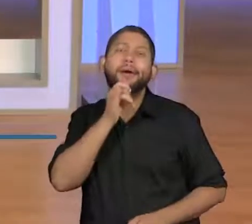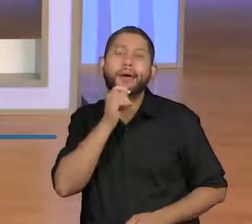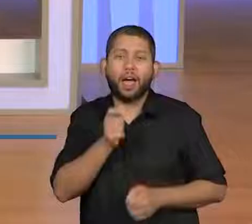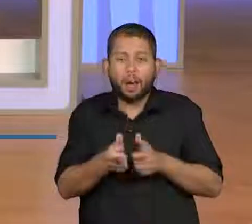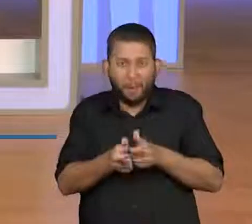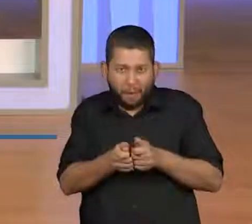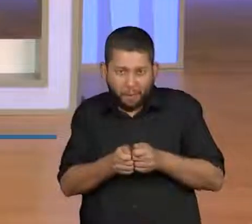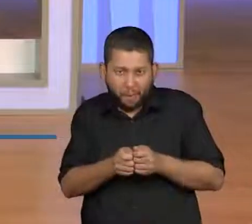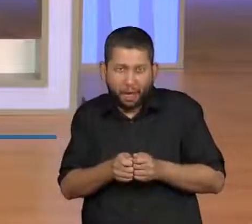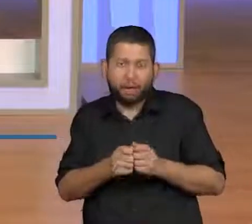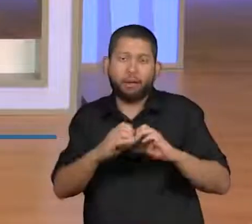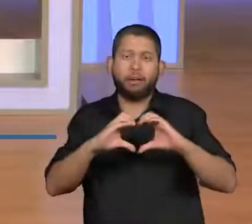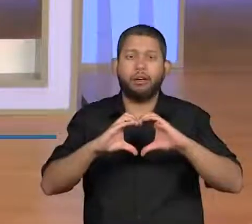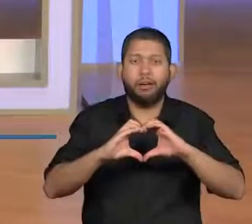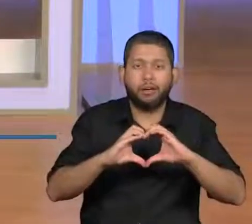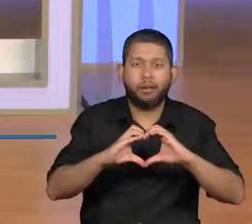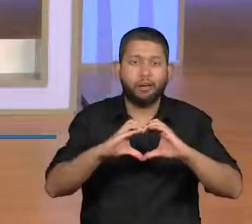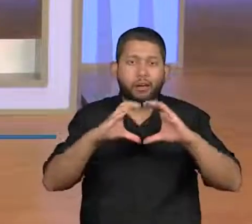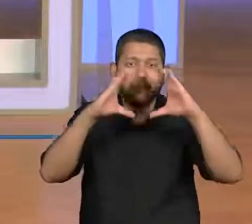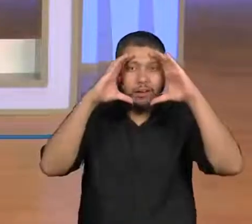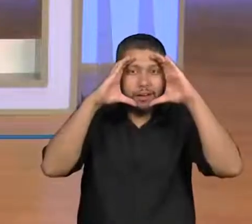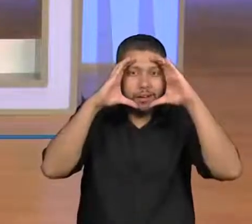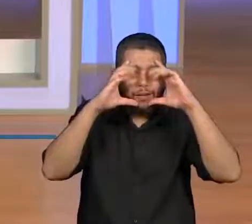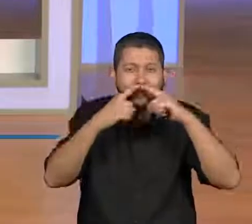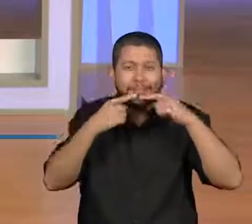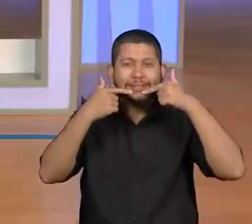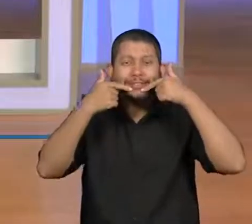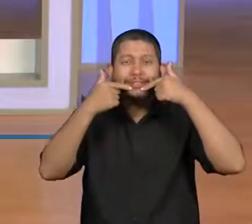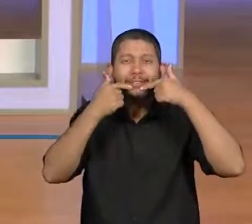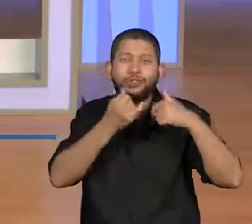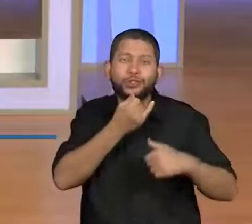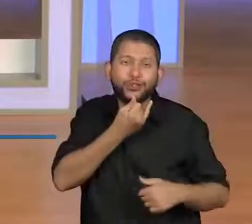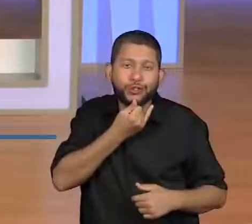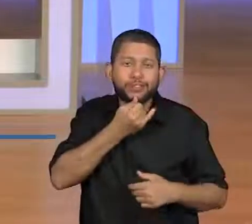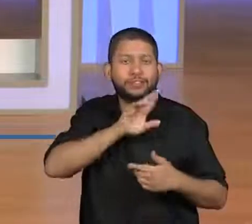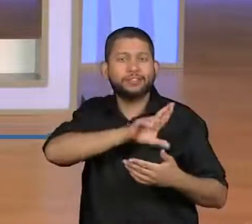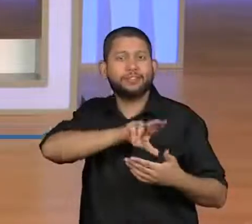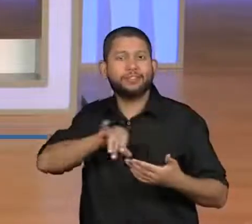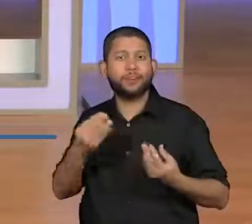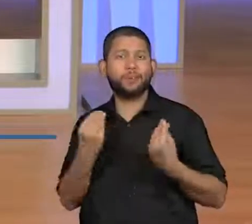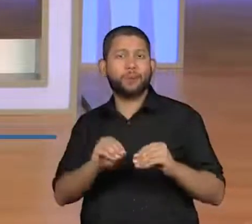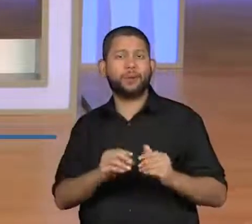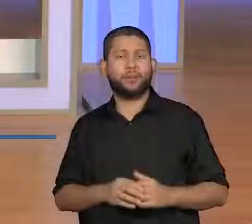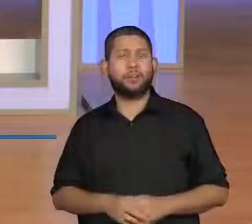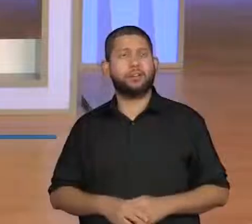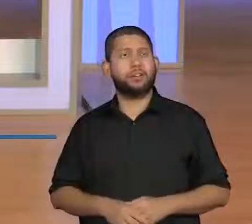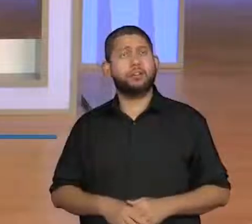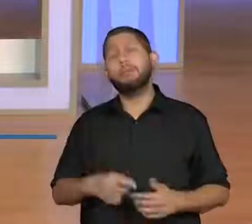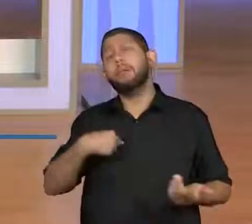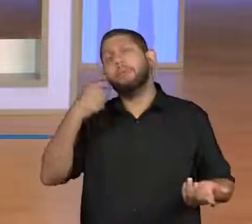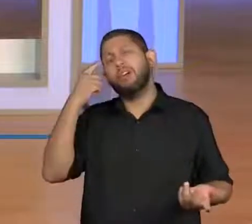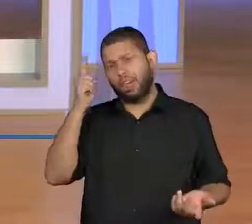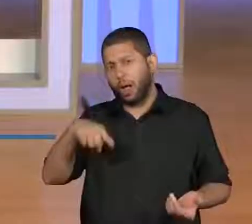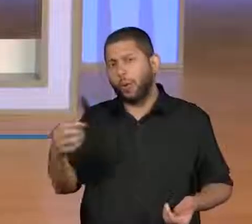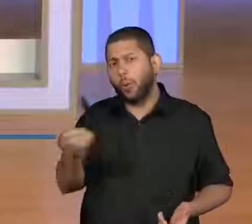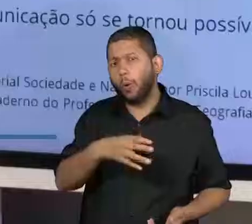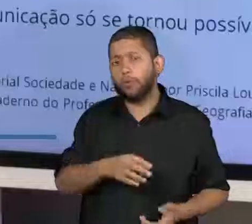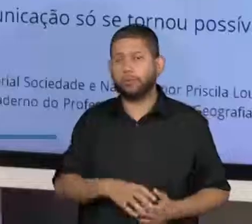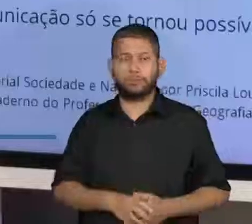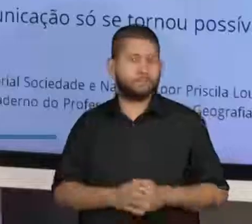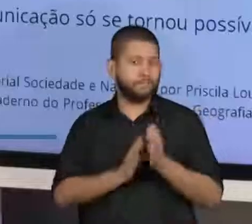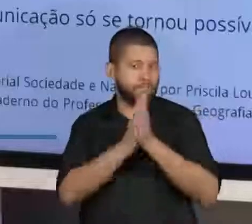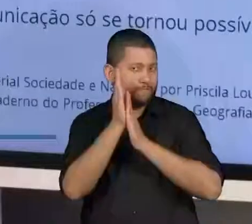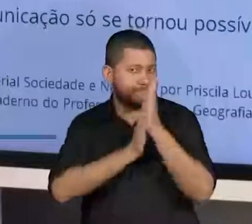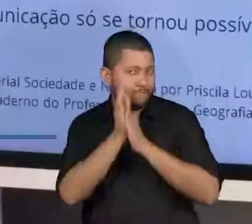Muitos de vocês já usam há muito tempo. Vocês vão falar, professora, não é novidade. Então eu vou dar